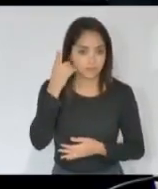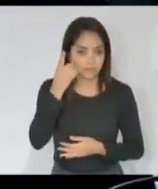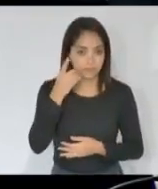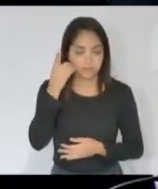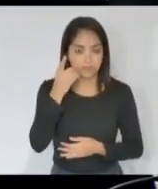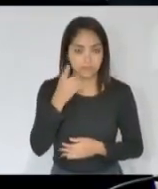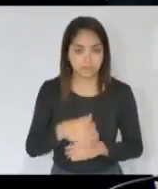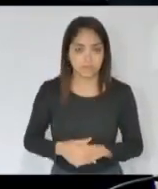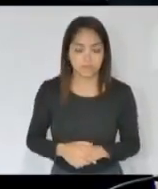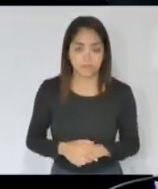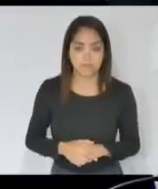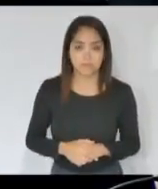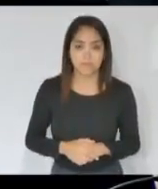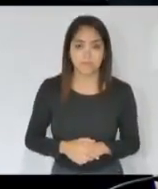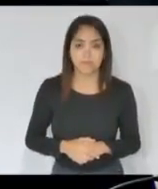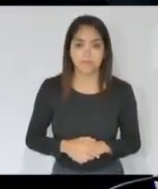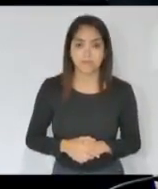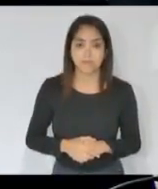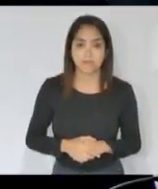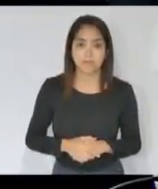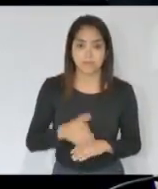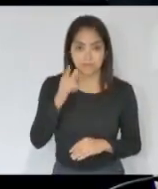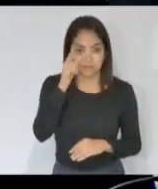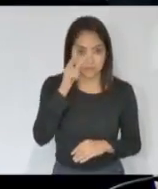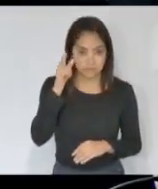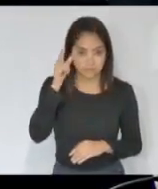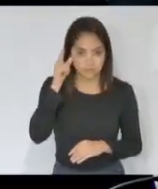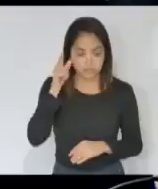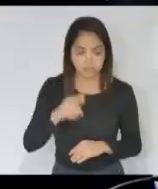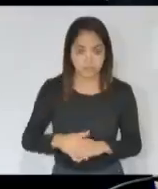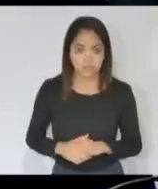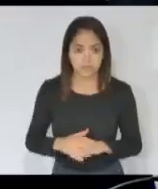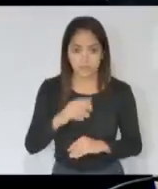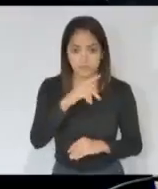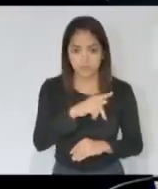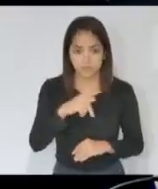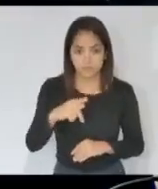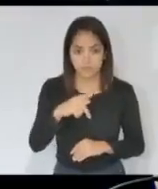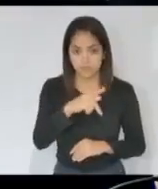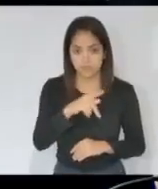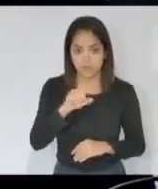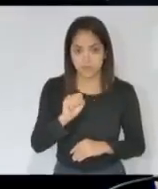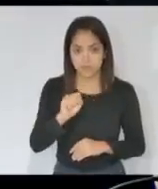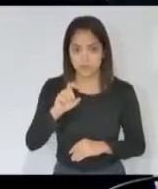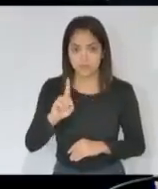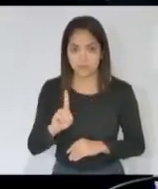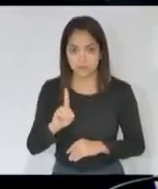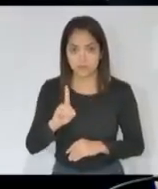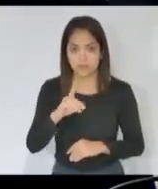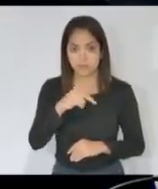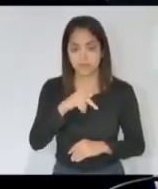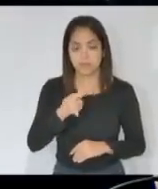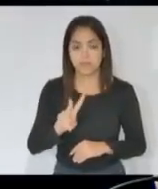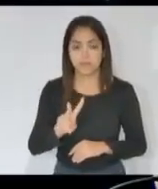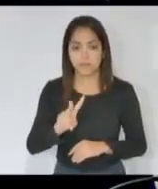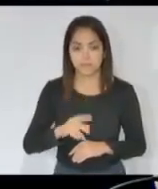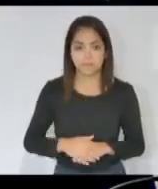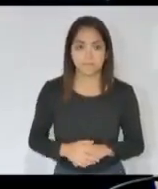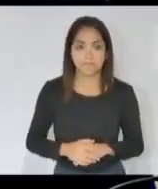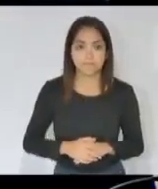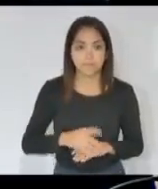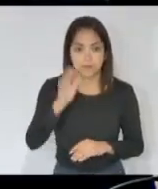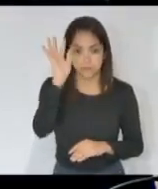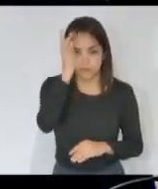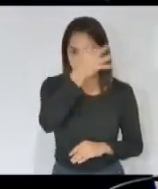senhores deputados Laércio Schuster, Bloco PP, PSB, PRB e PV. Fabiano da